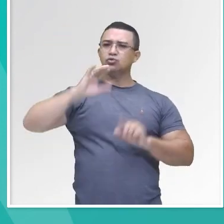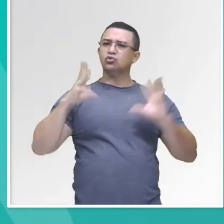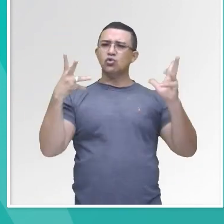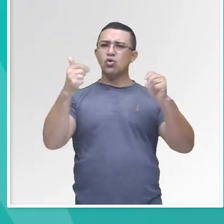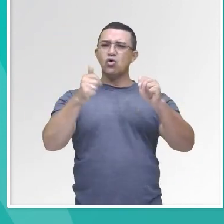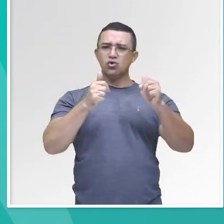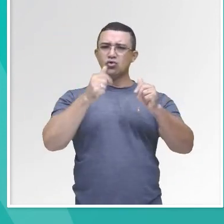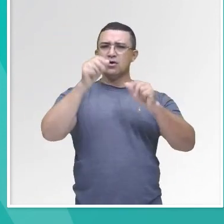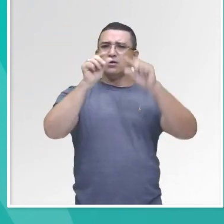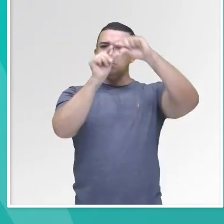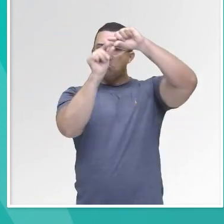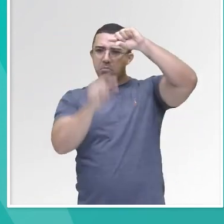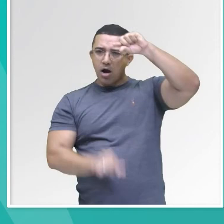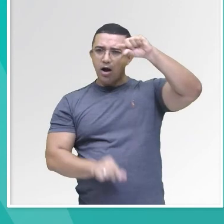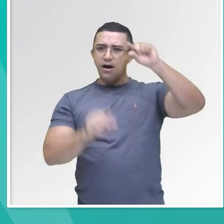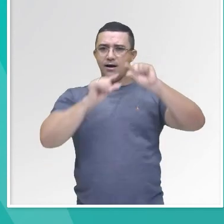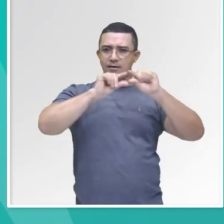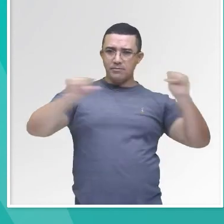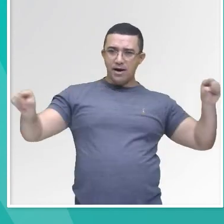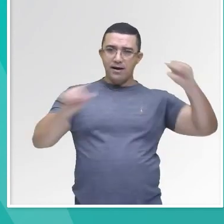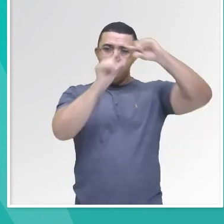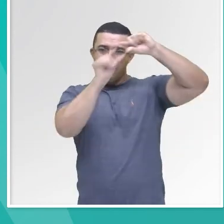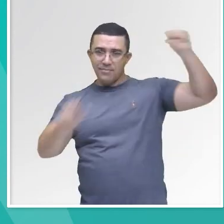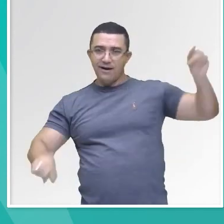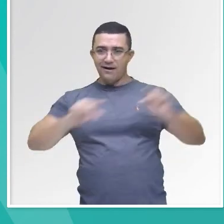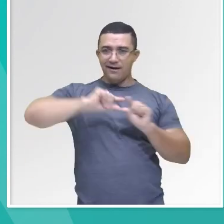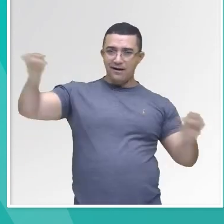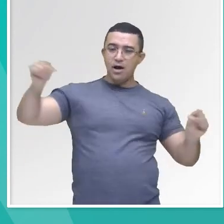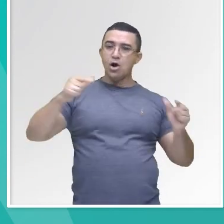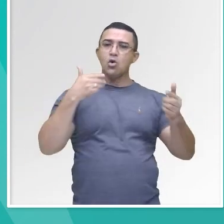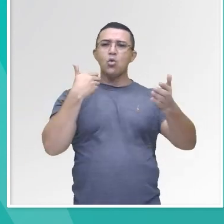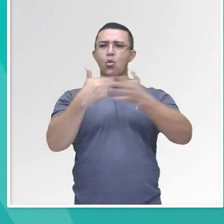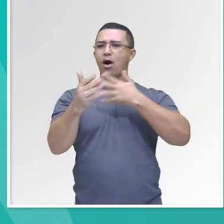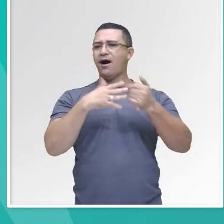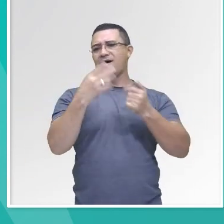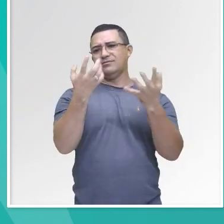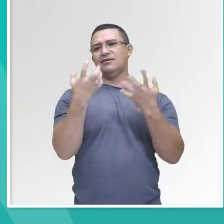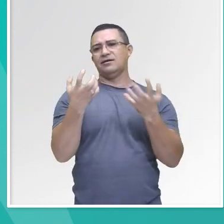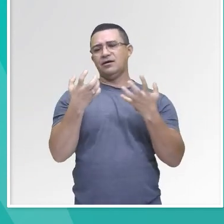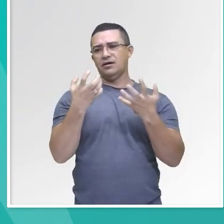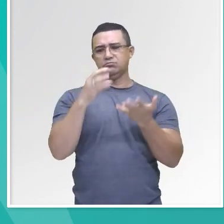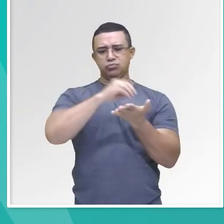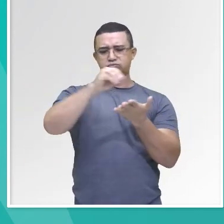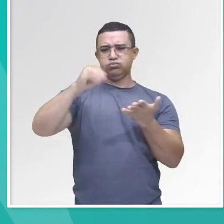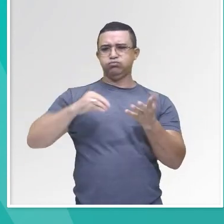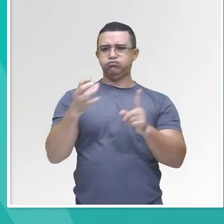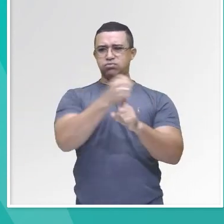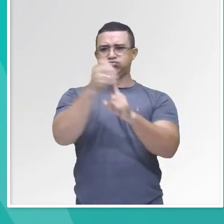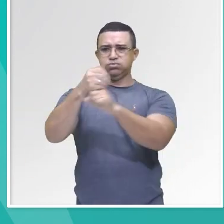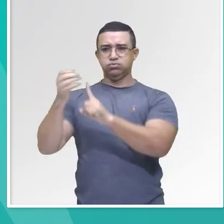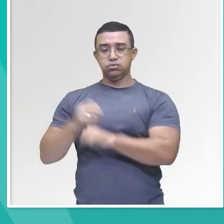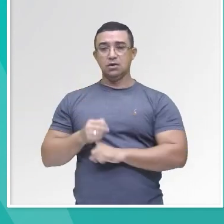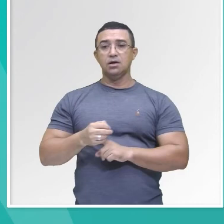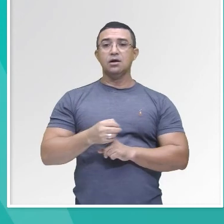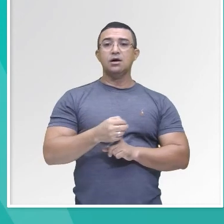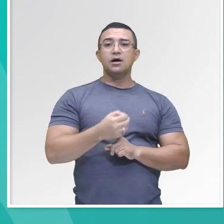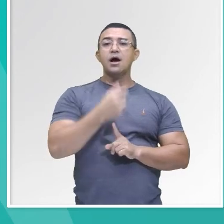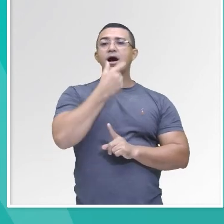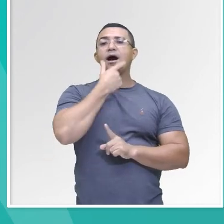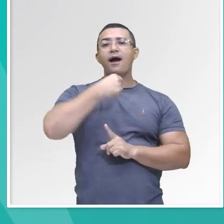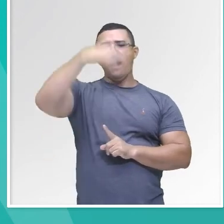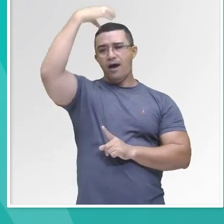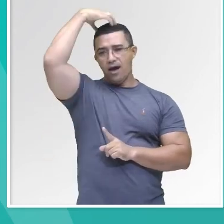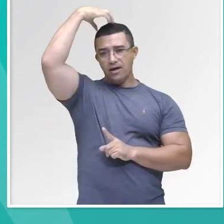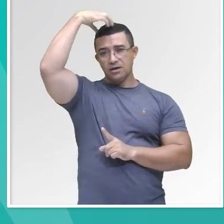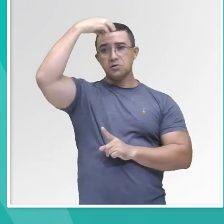as direções, quantas casas ela quiser. Rei, em todas as direções, uma casa por vez.